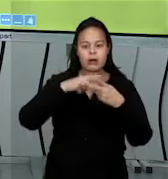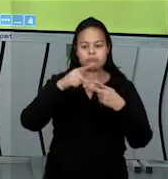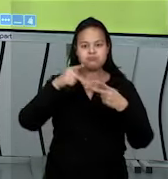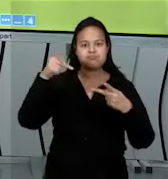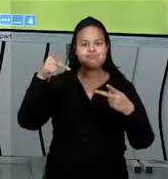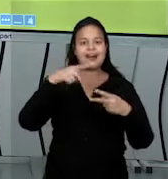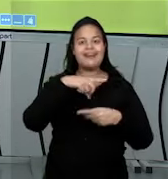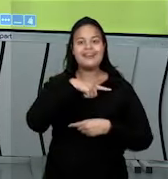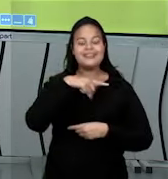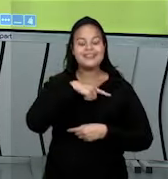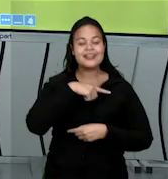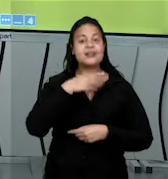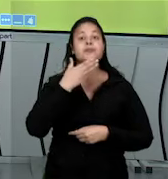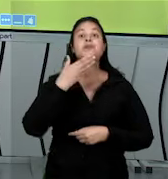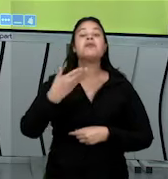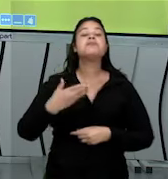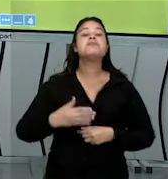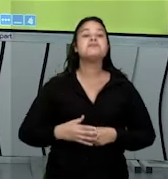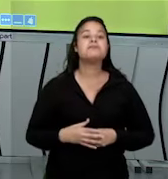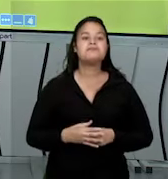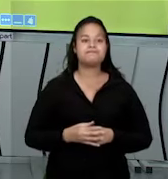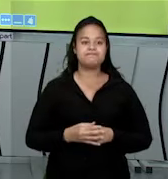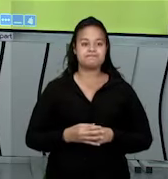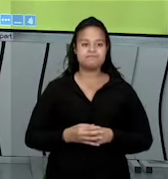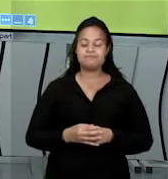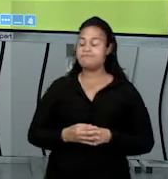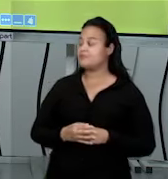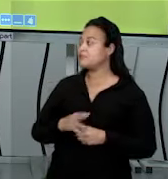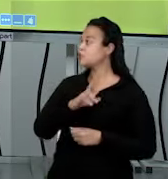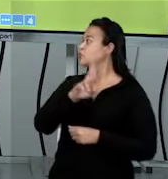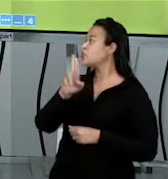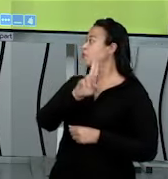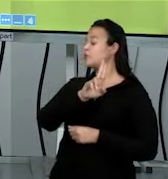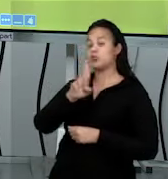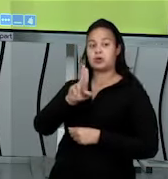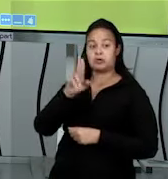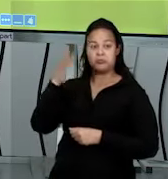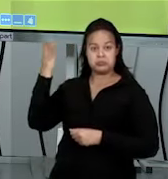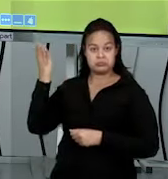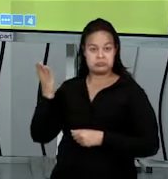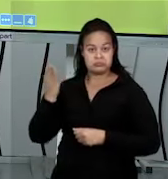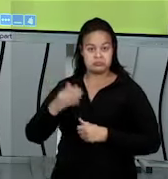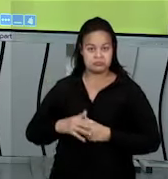são as proteínas miosina e actina.